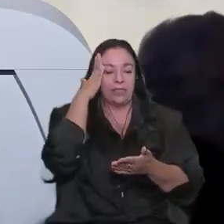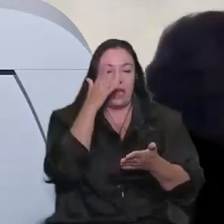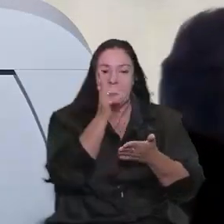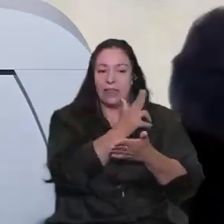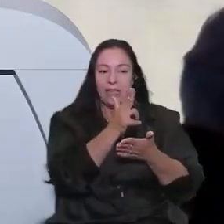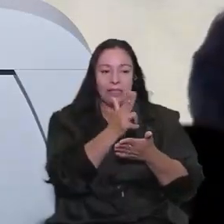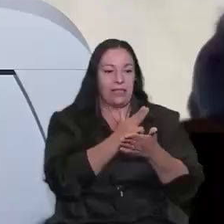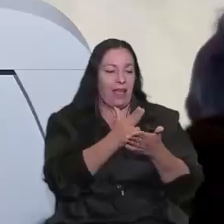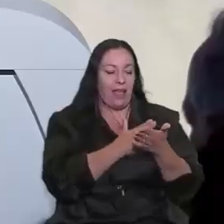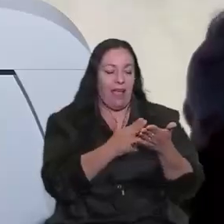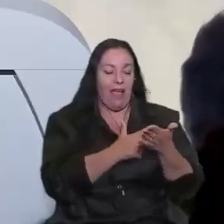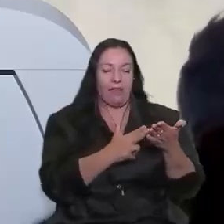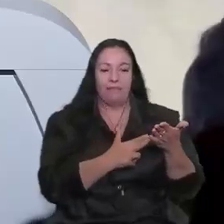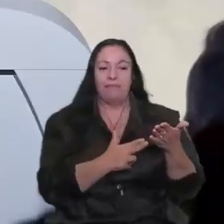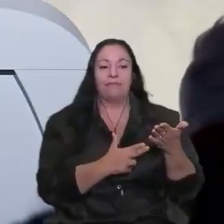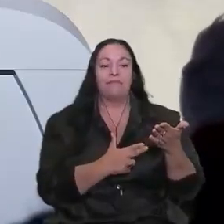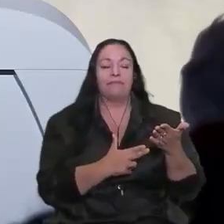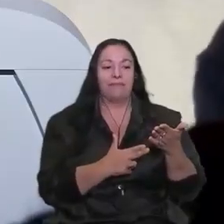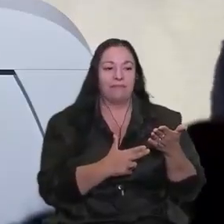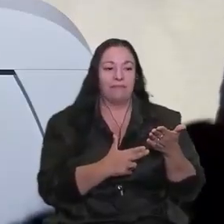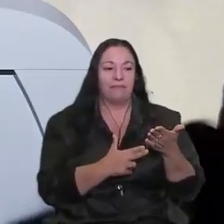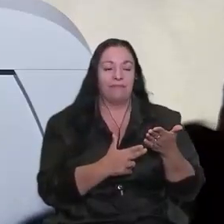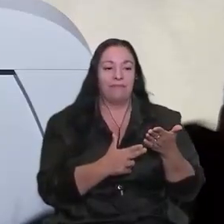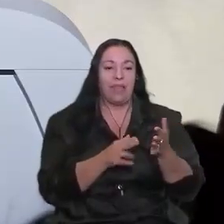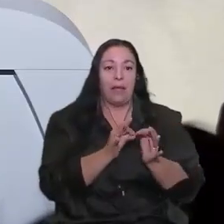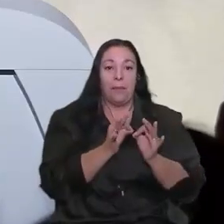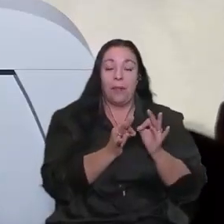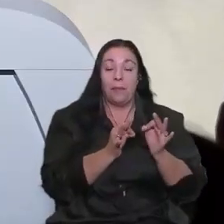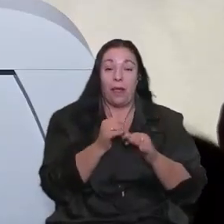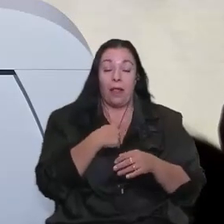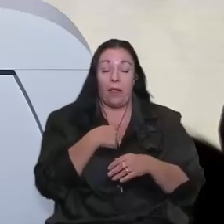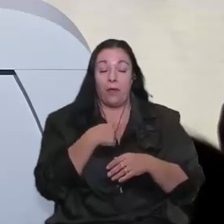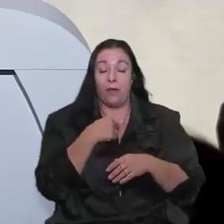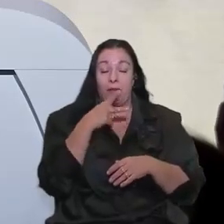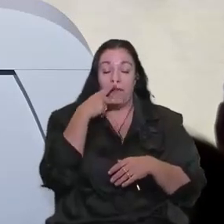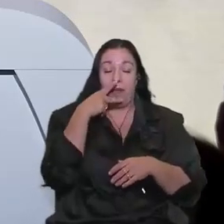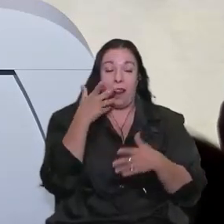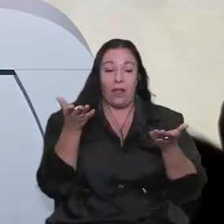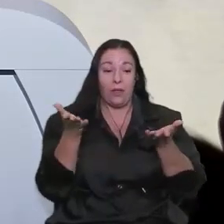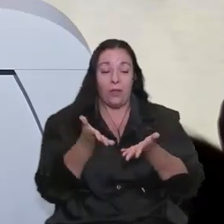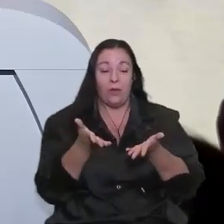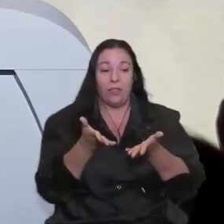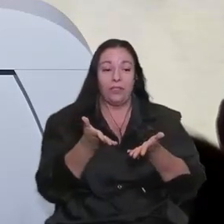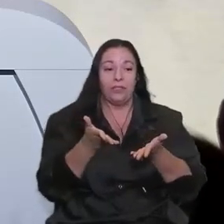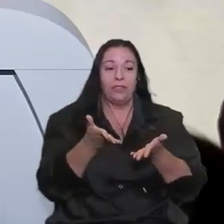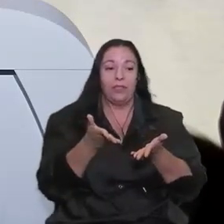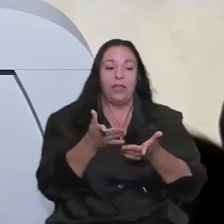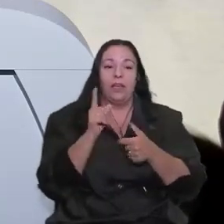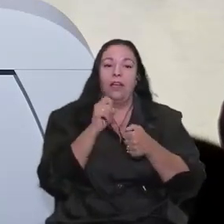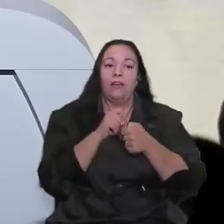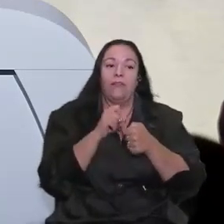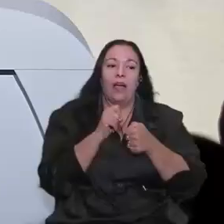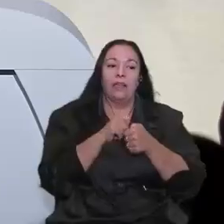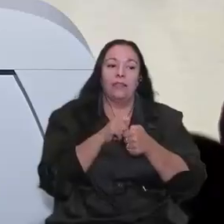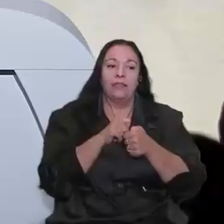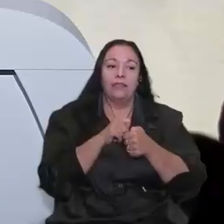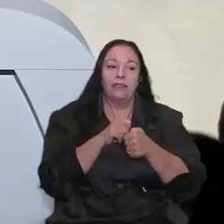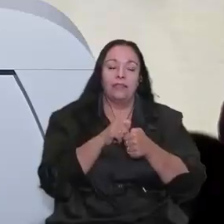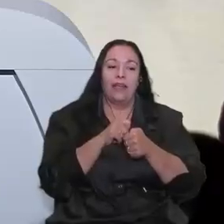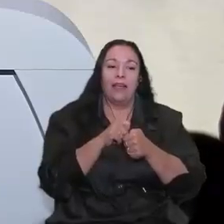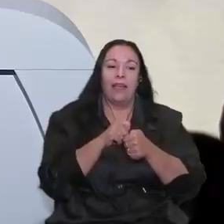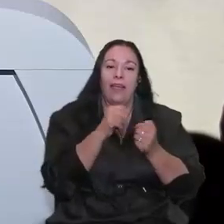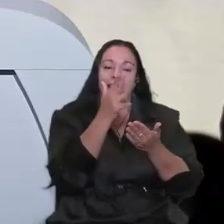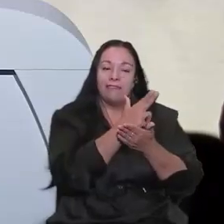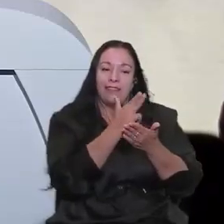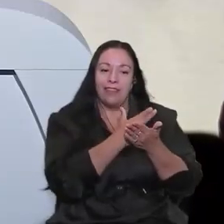eu, ao começar a preparar o que eu ia falar aqui hoje, eu resolvi fazer numa forma de carta